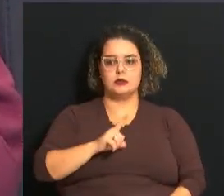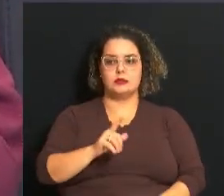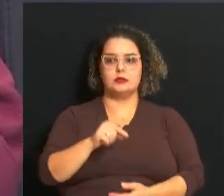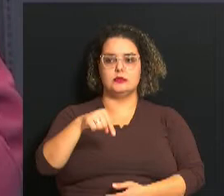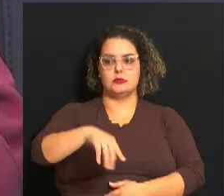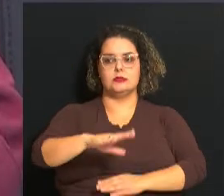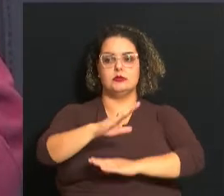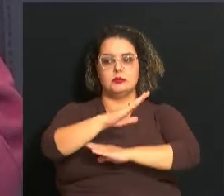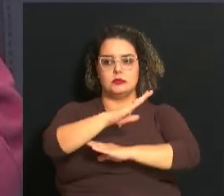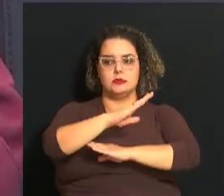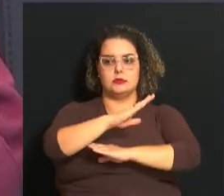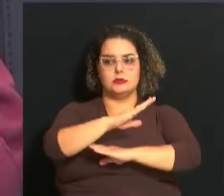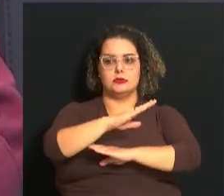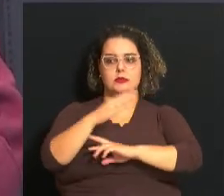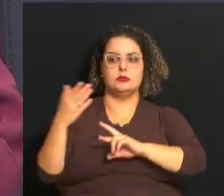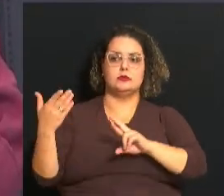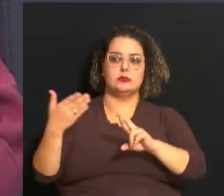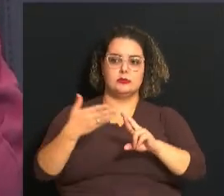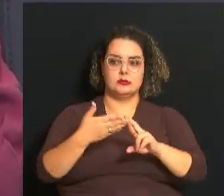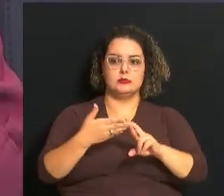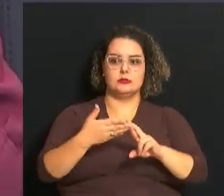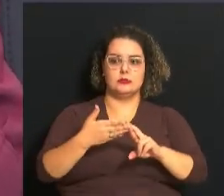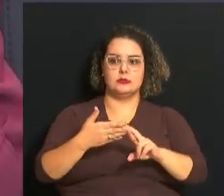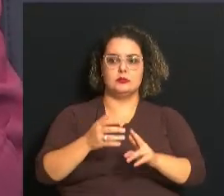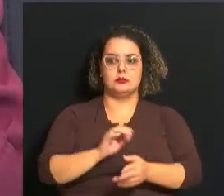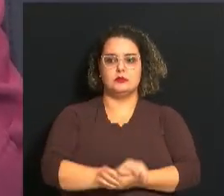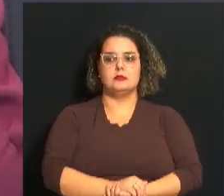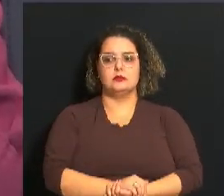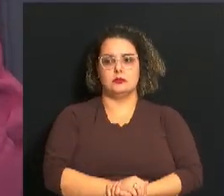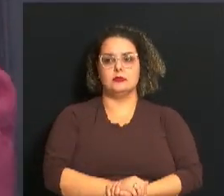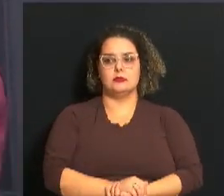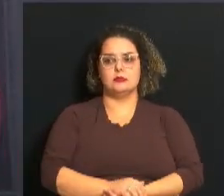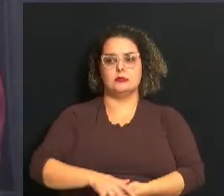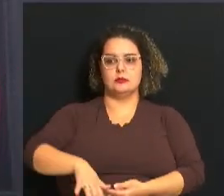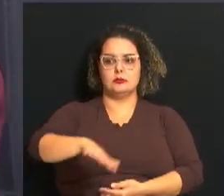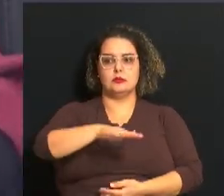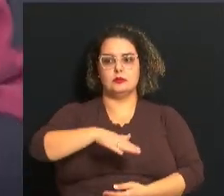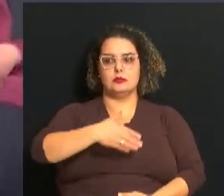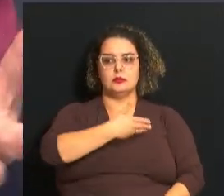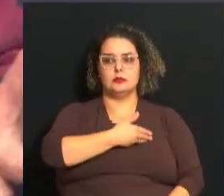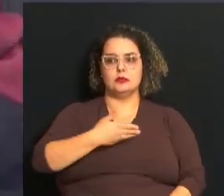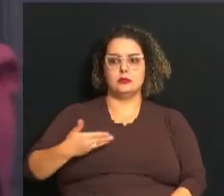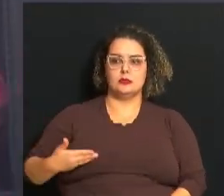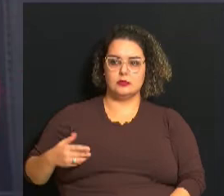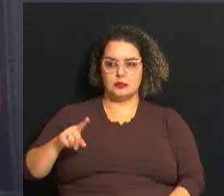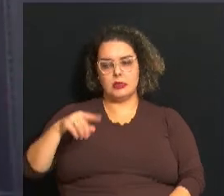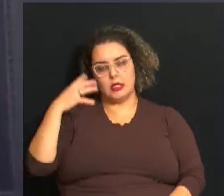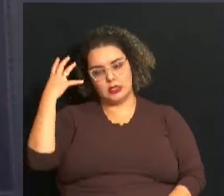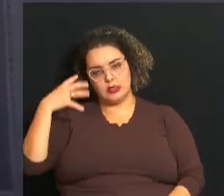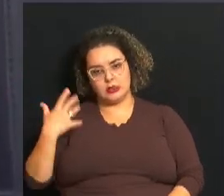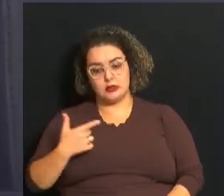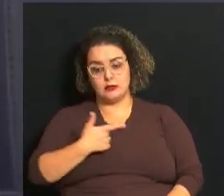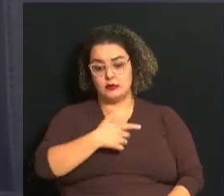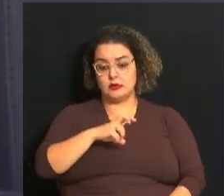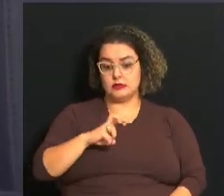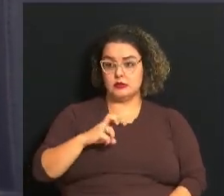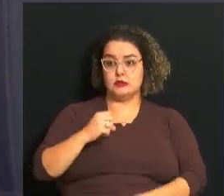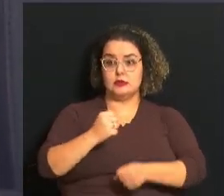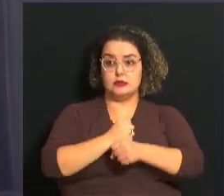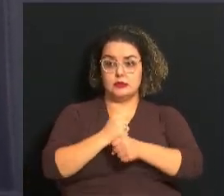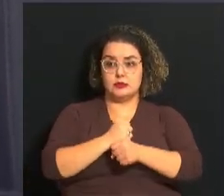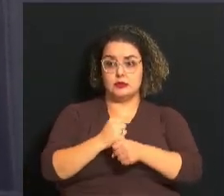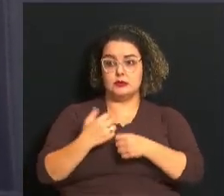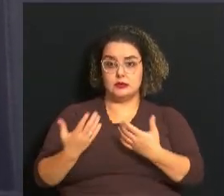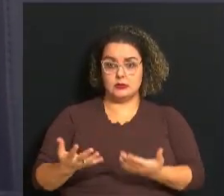na Câmara uma representante que as vezes que vem né do do setor público leg daqui tá 25 anos de trabalho que conhece